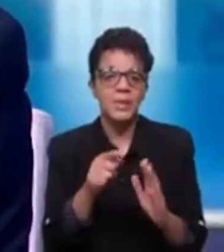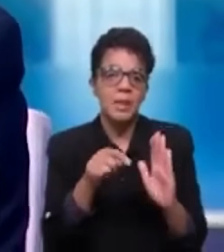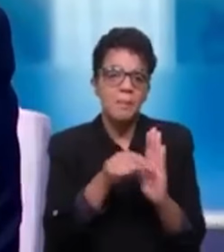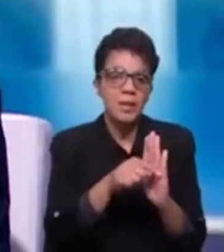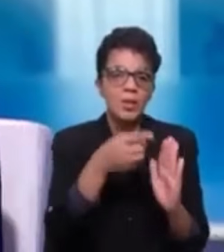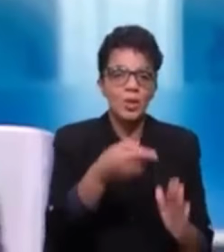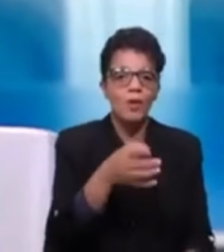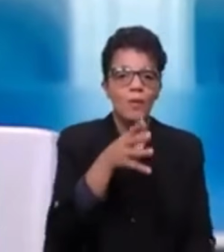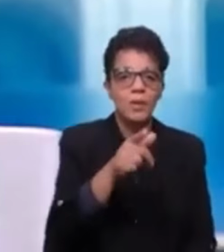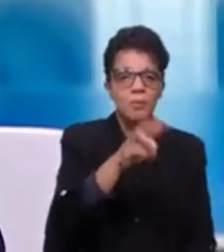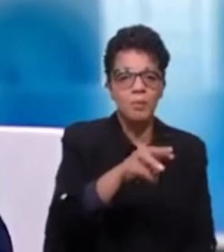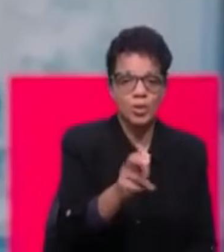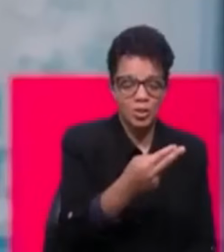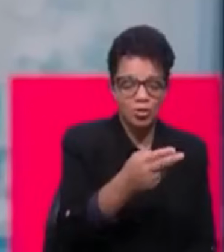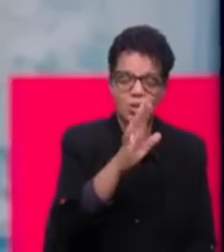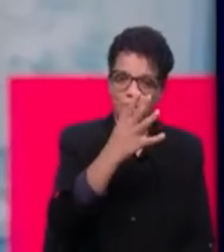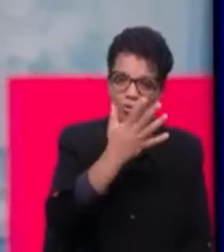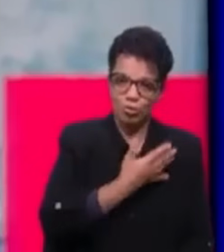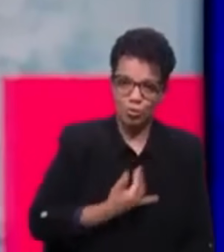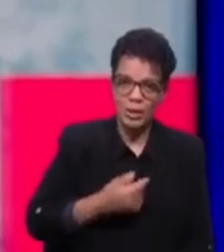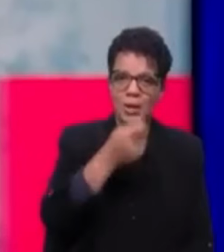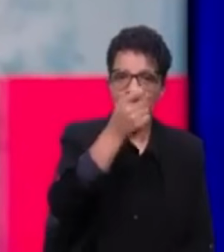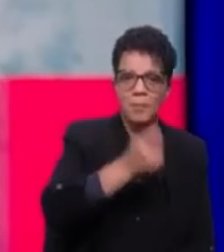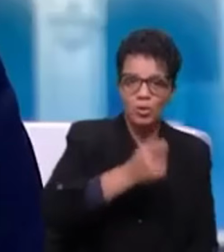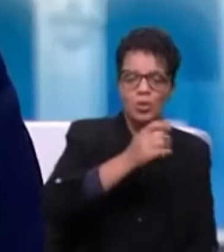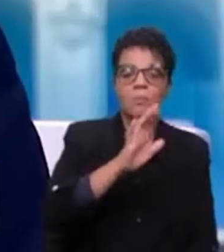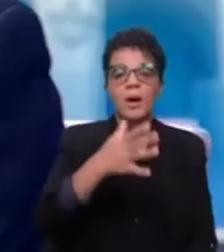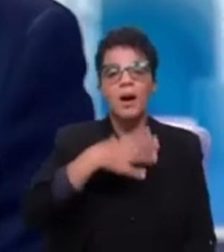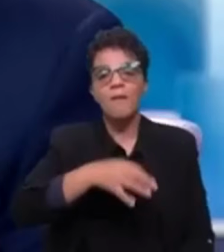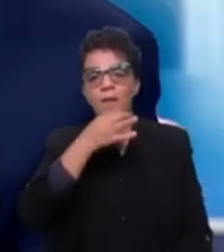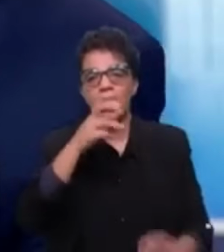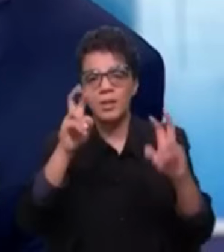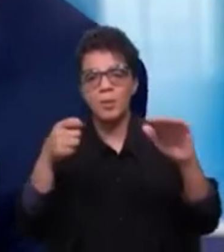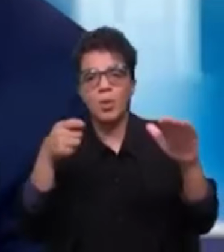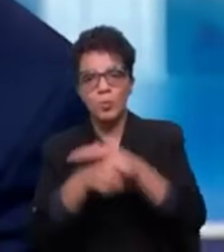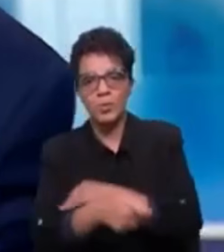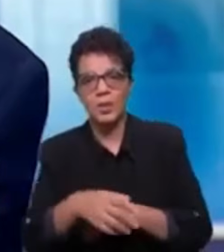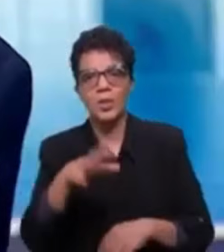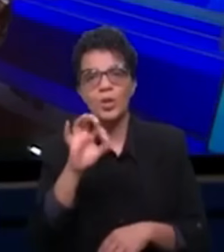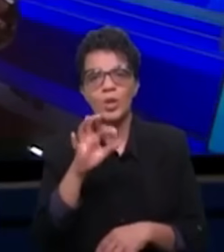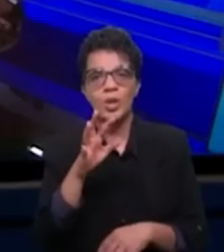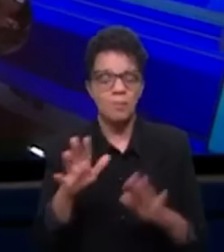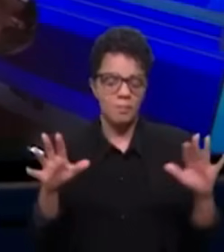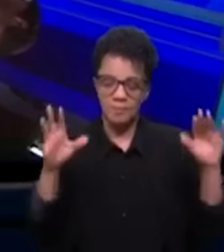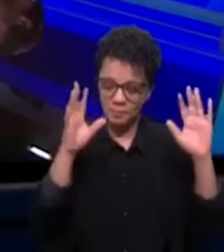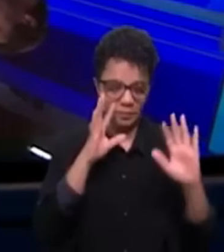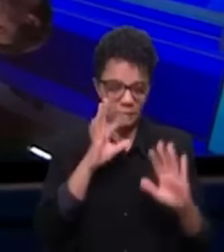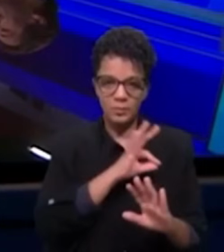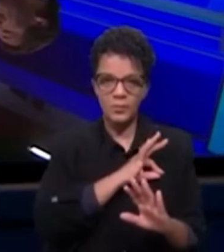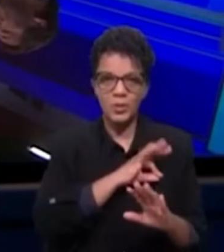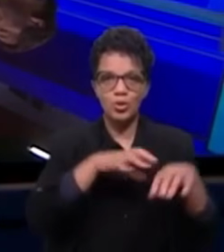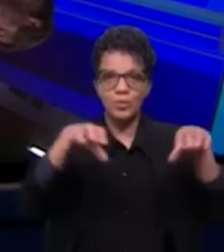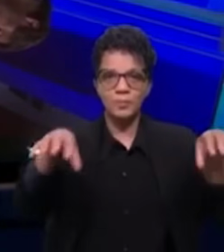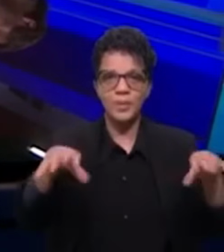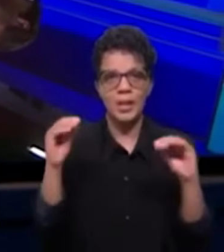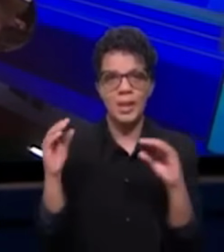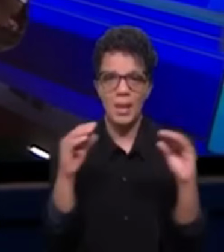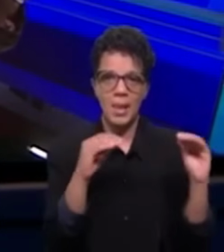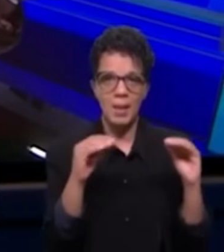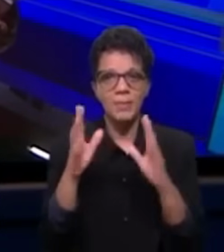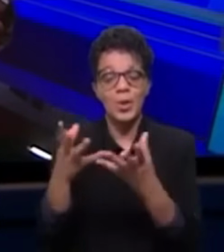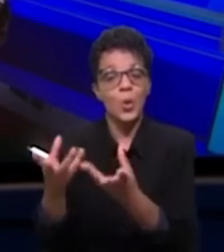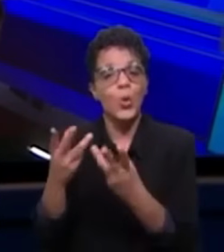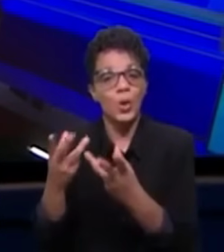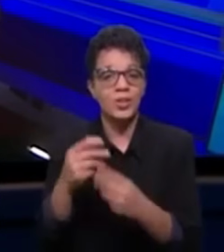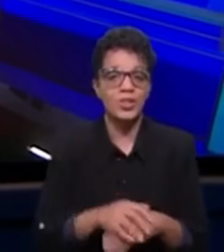9 milhões só corrupção são 18000 milhões por ano milh fazer